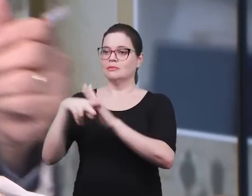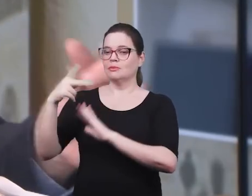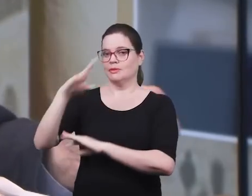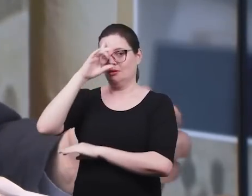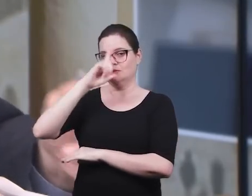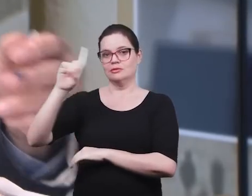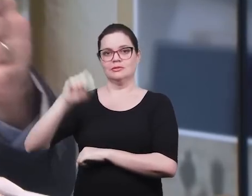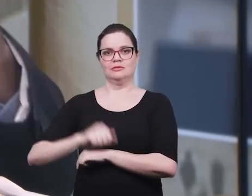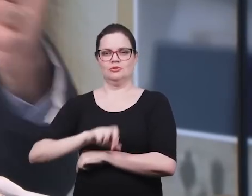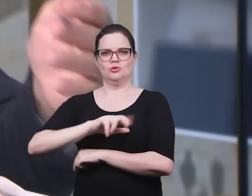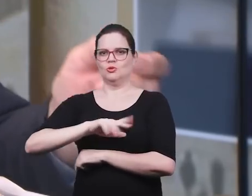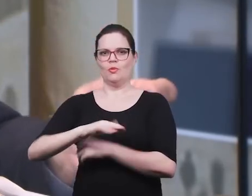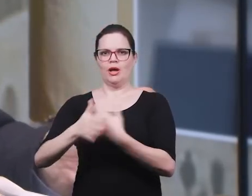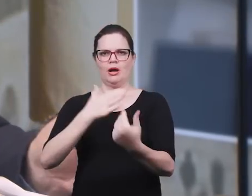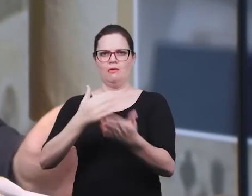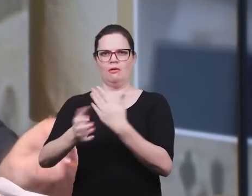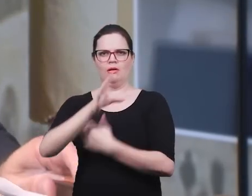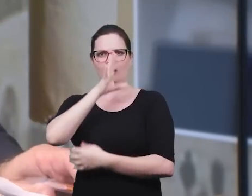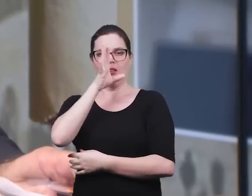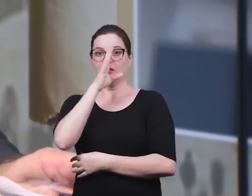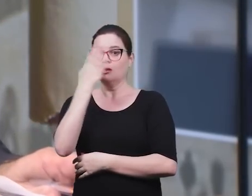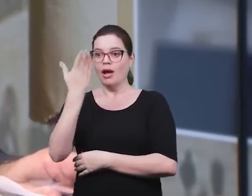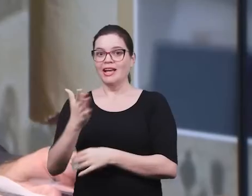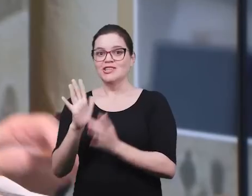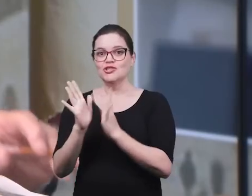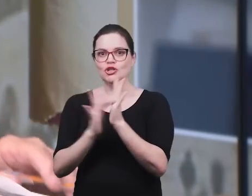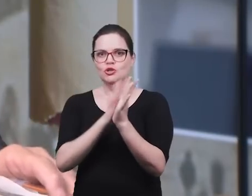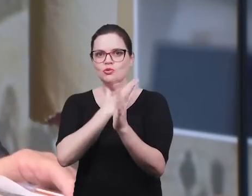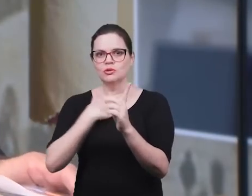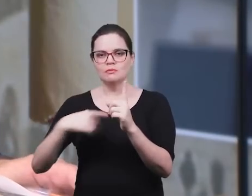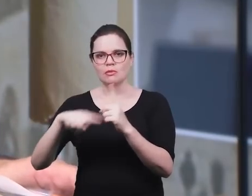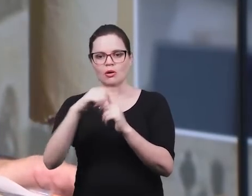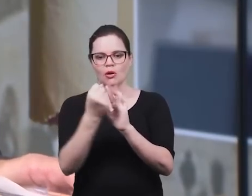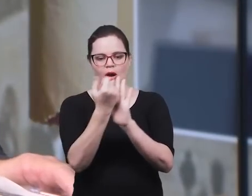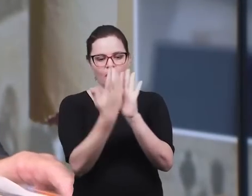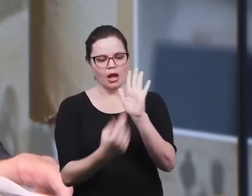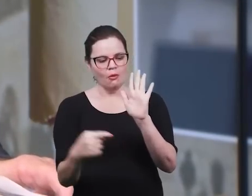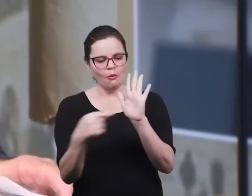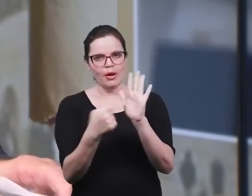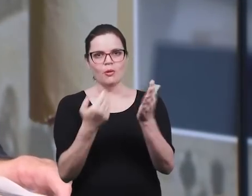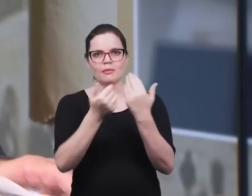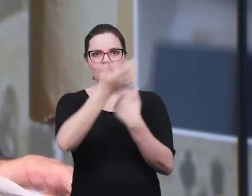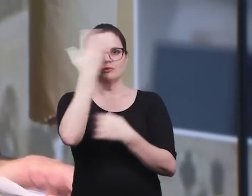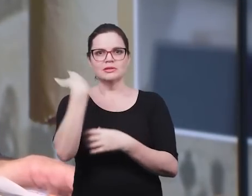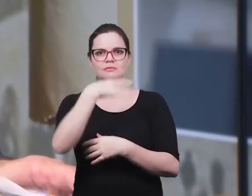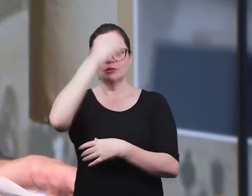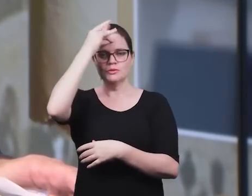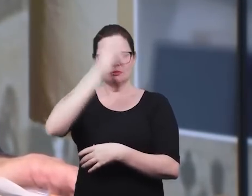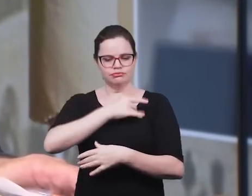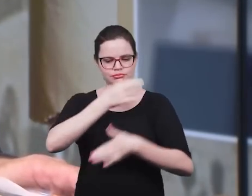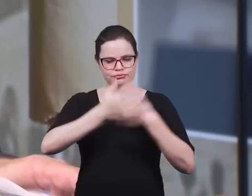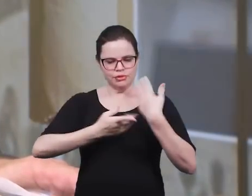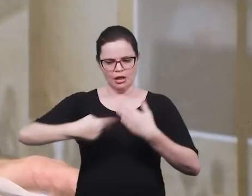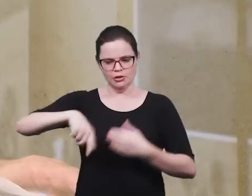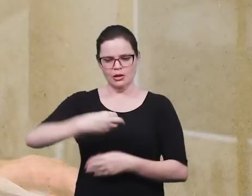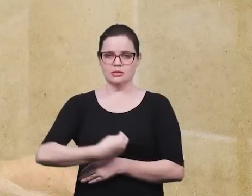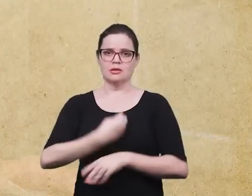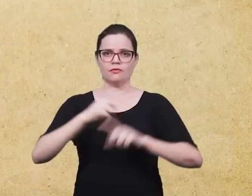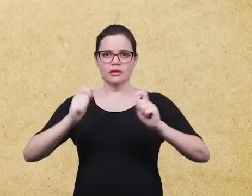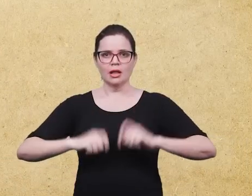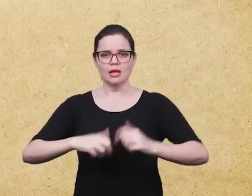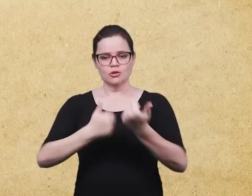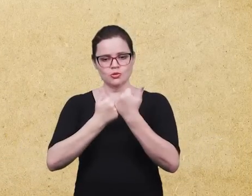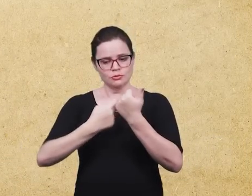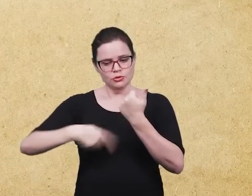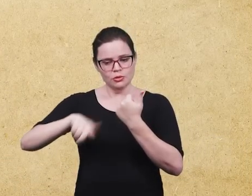Deus. Não é qualquer coisa, é a vida de Jesus, é o Espírito Santo de Jesus que foi derramado por nós. E diz assim, este